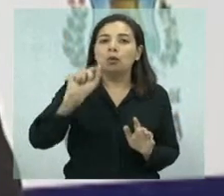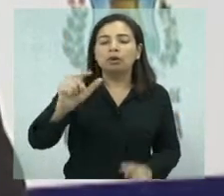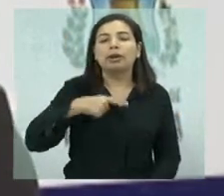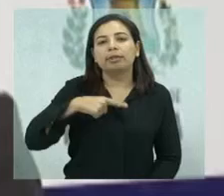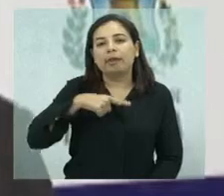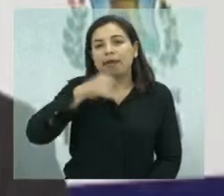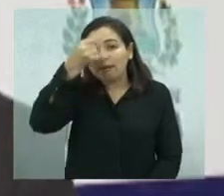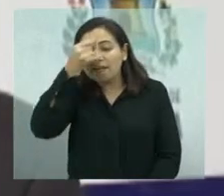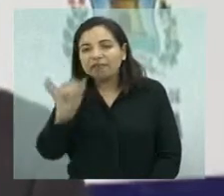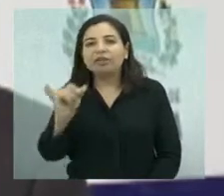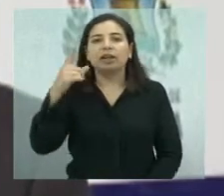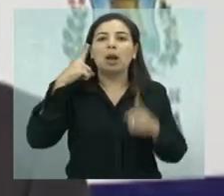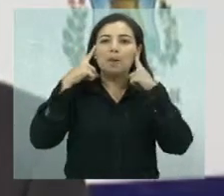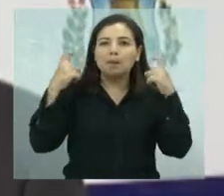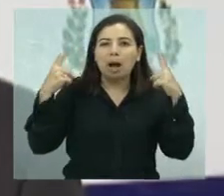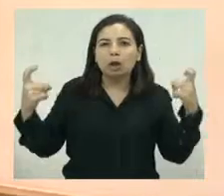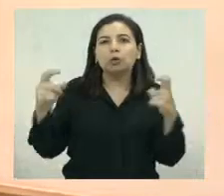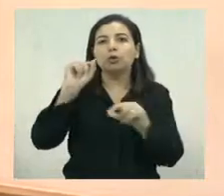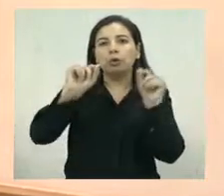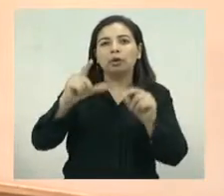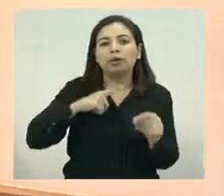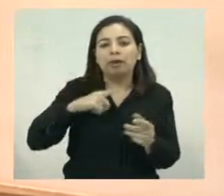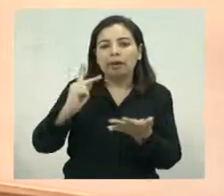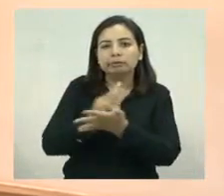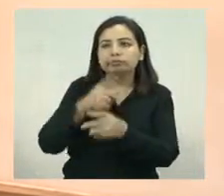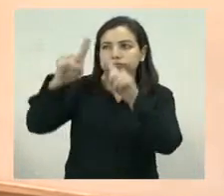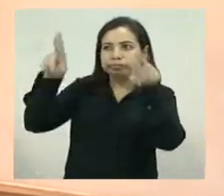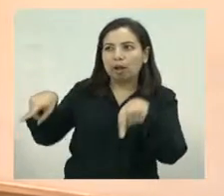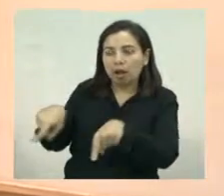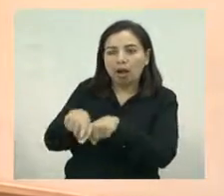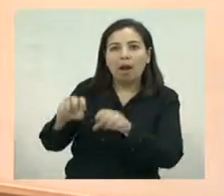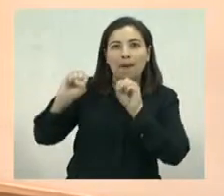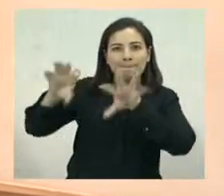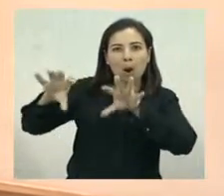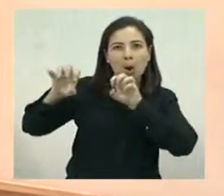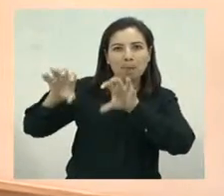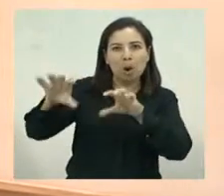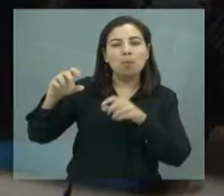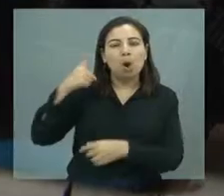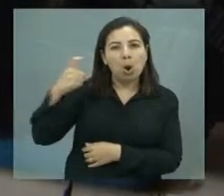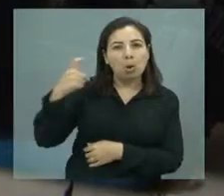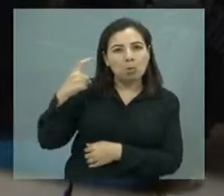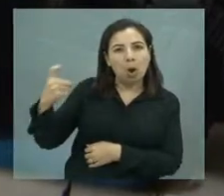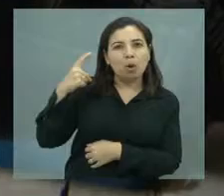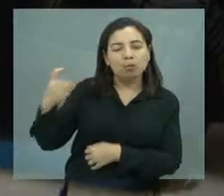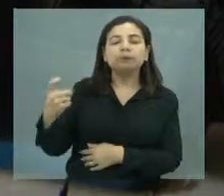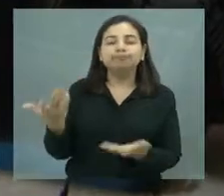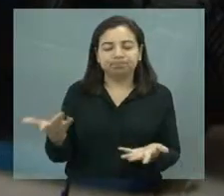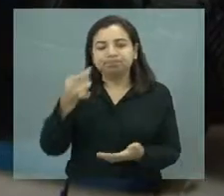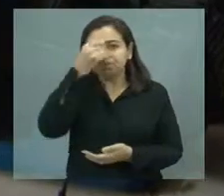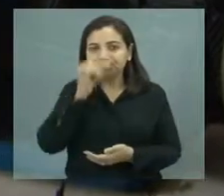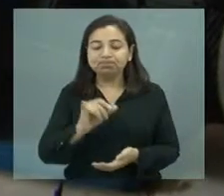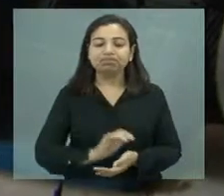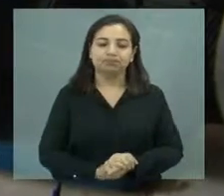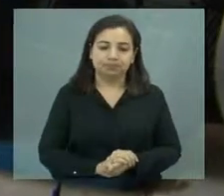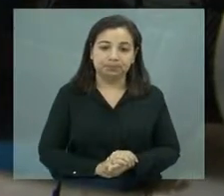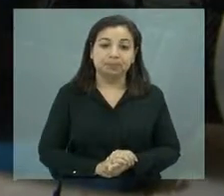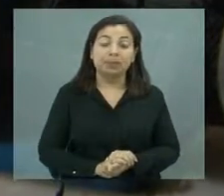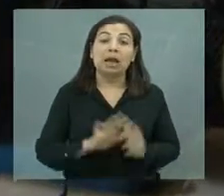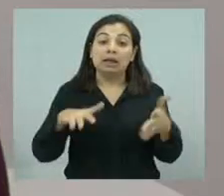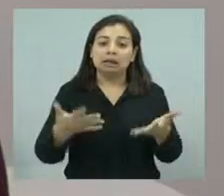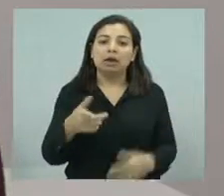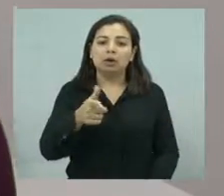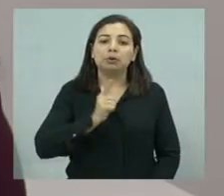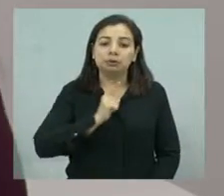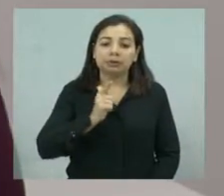poluição sonora causada pelos paredões de som. A medição sonora passou a ser realizada no imóvel mais próximo do local onde está